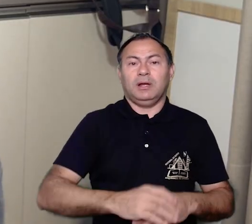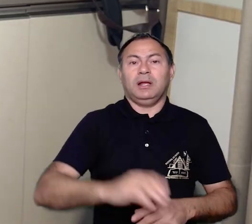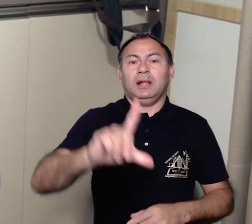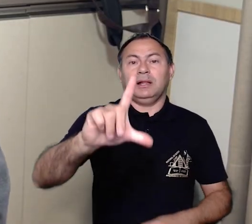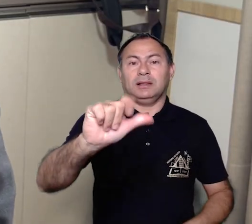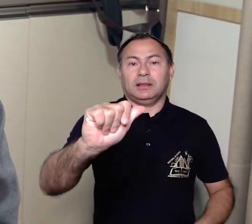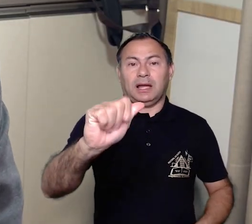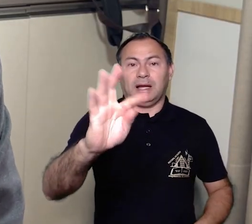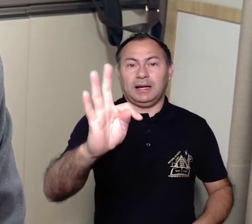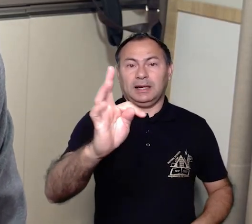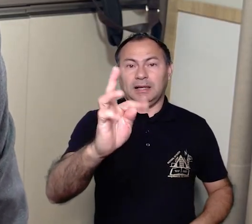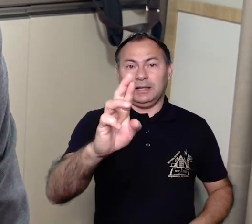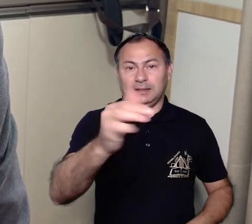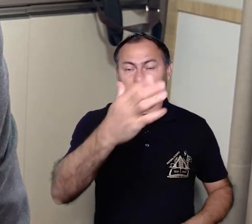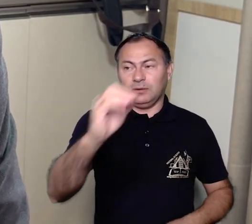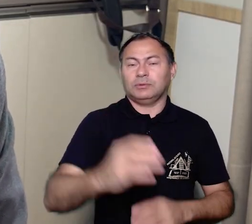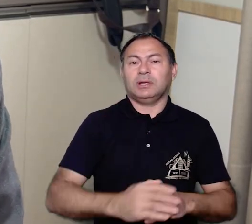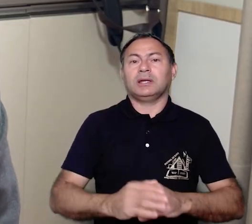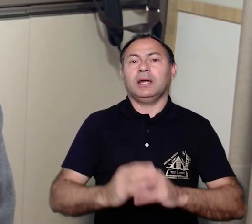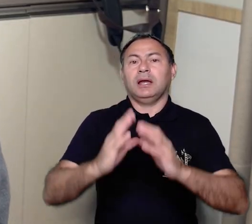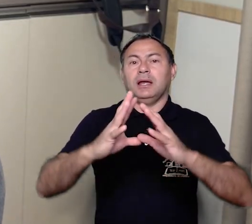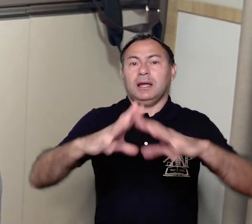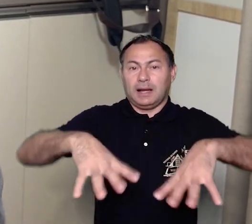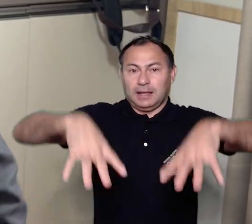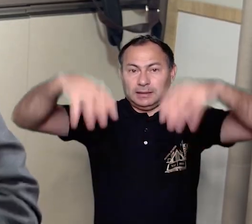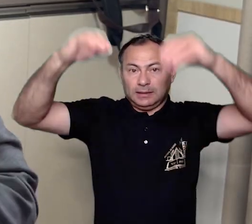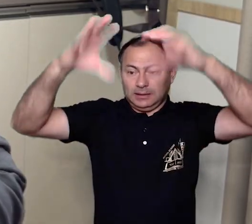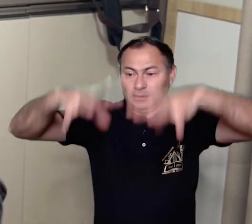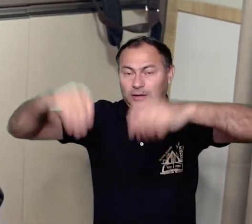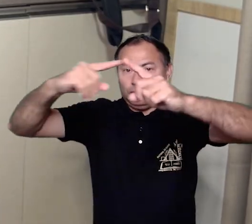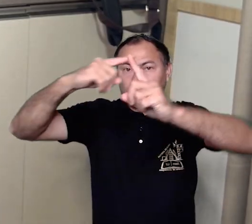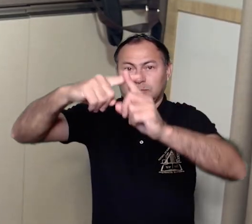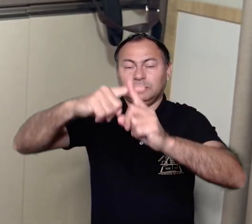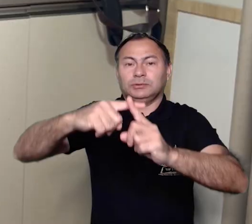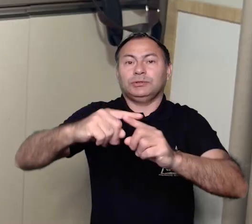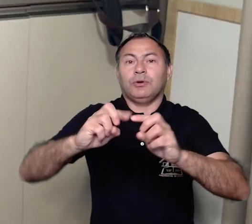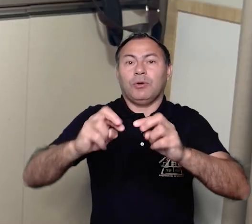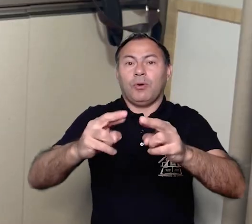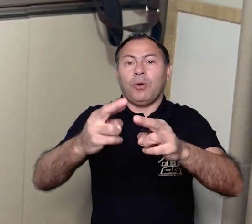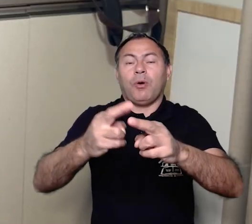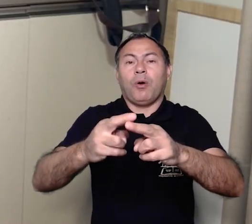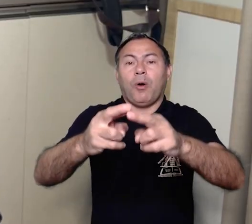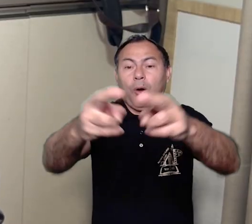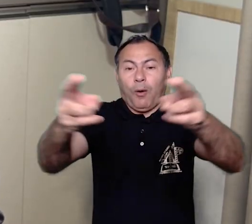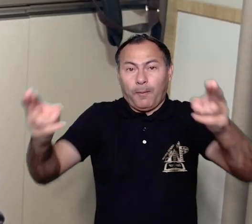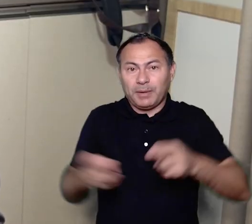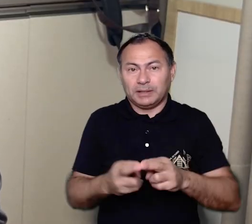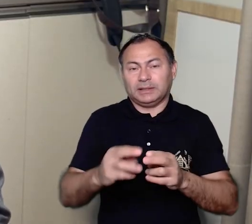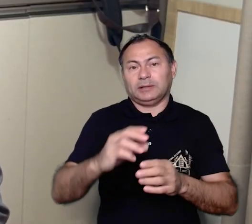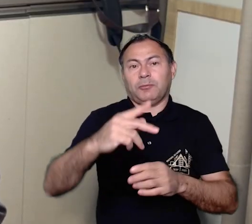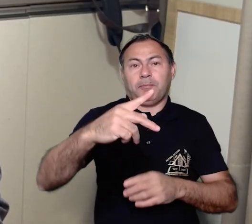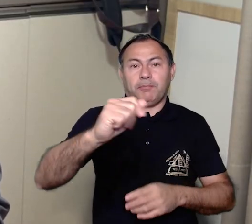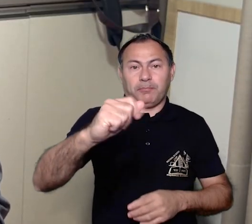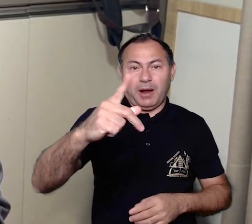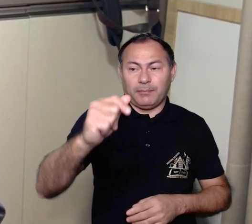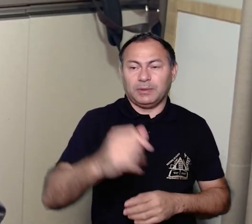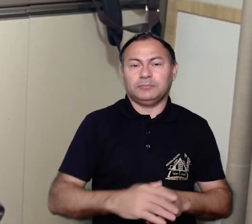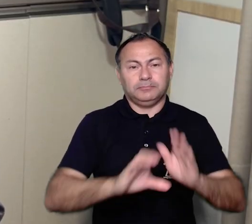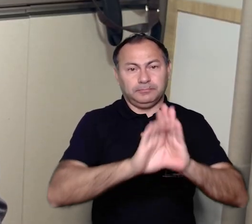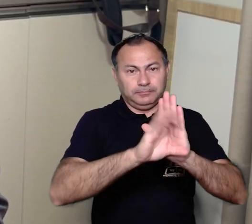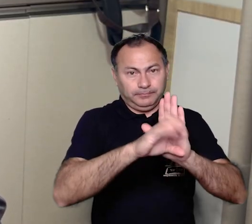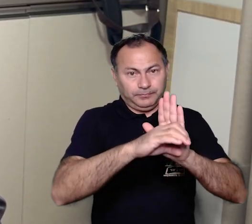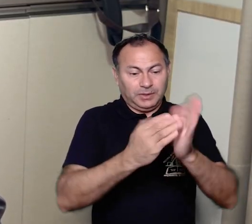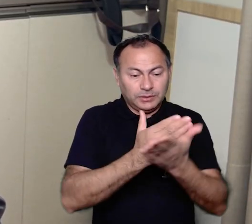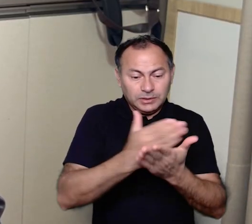de Roma, a Catedral do Papa. Segundo os liturgistas, o conceito poderia ter origem